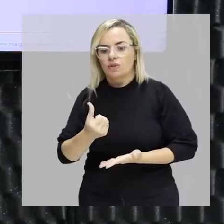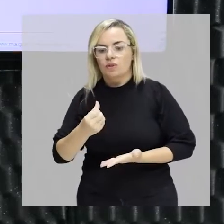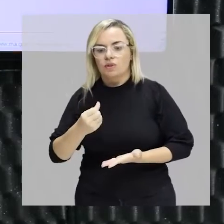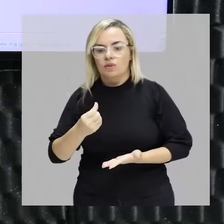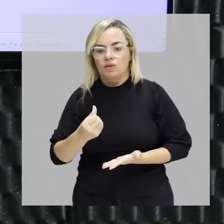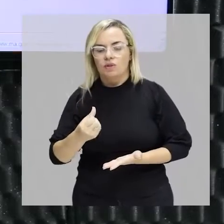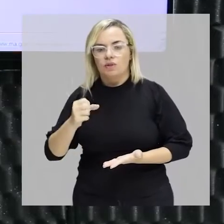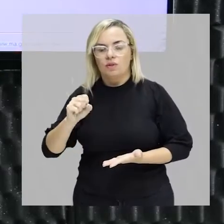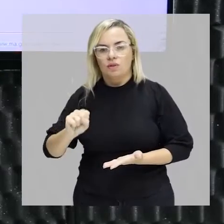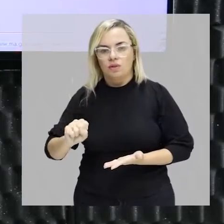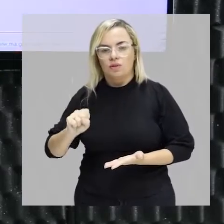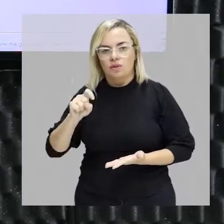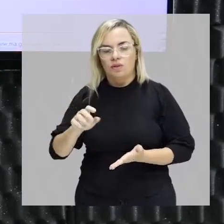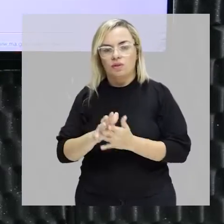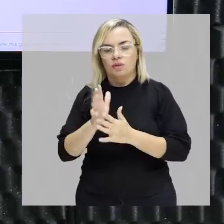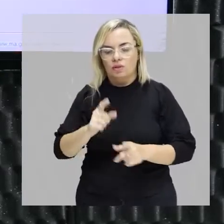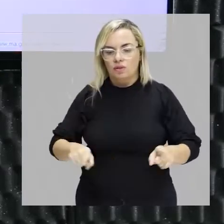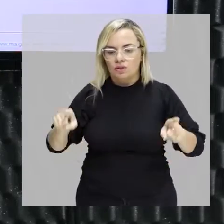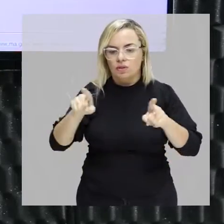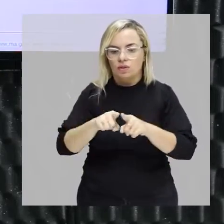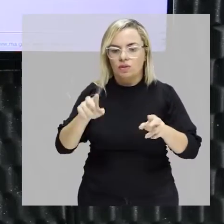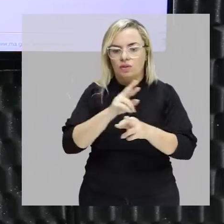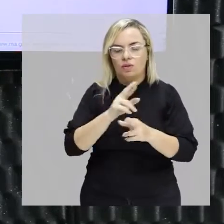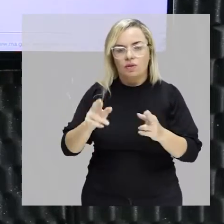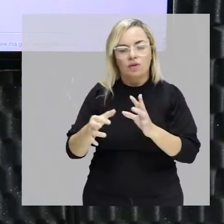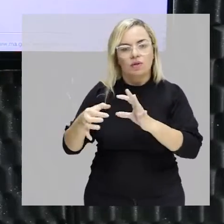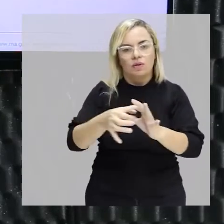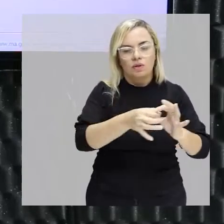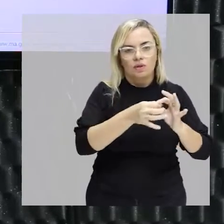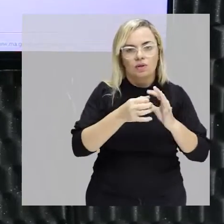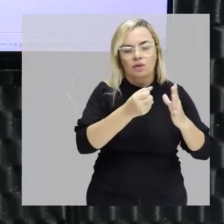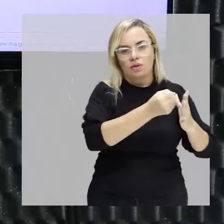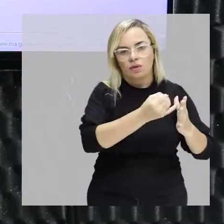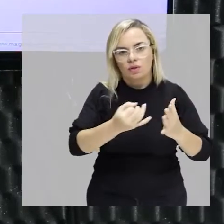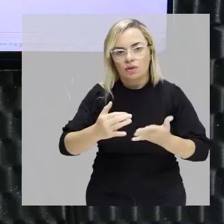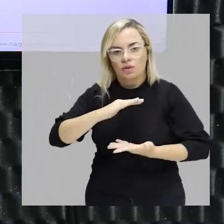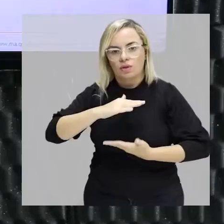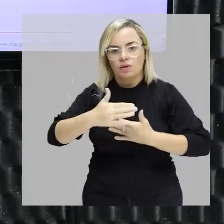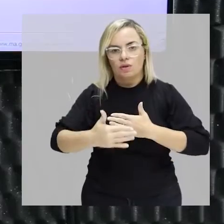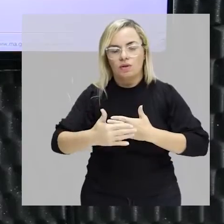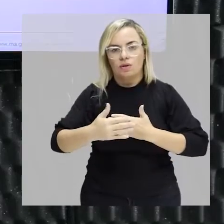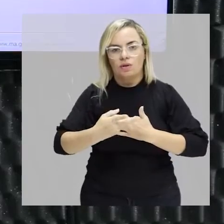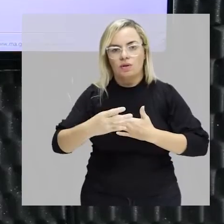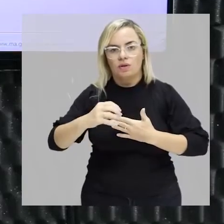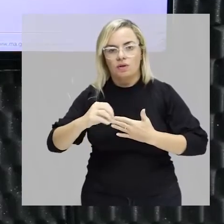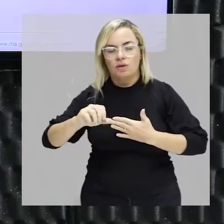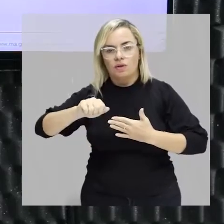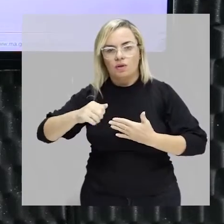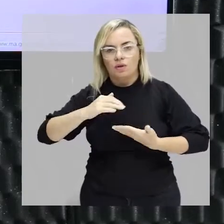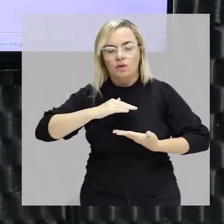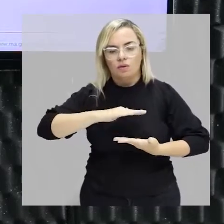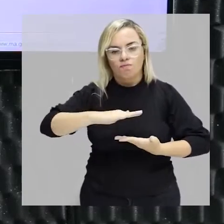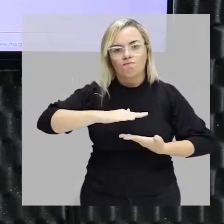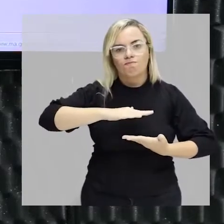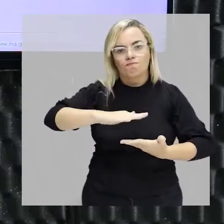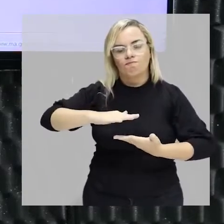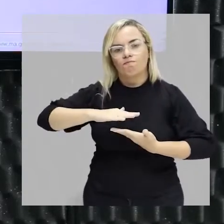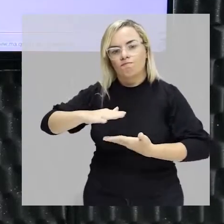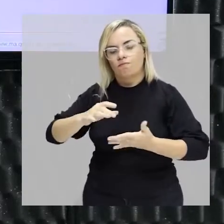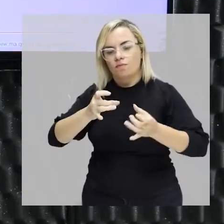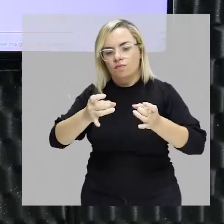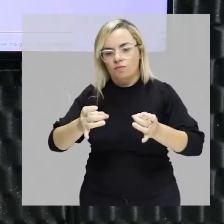168 também, porque ele está associado à quantidade, né, de pacotes de chaveiros que é vendido. Lembra que cada pacote